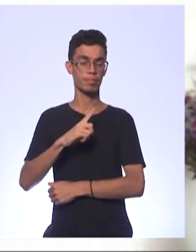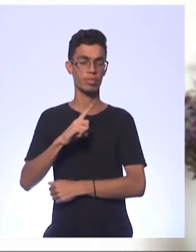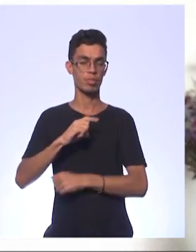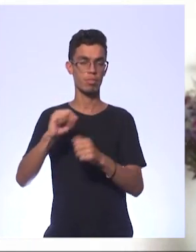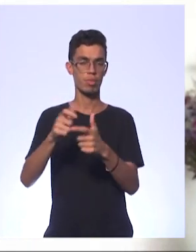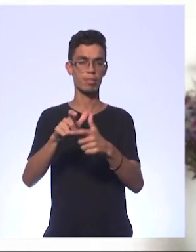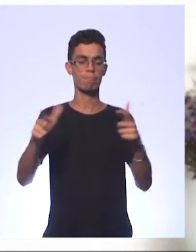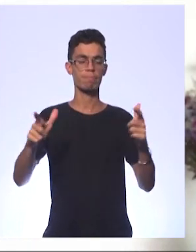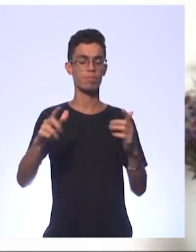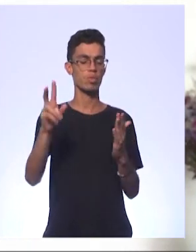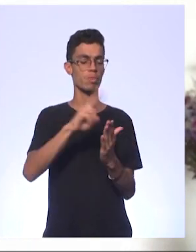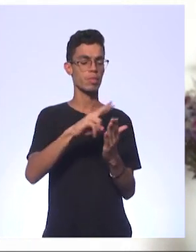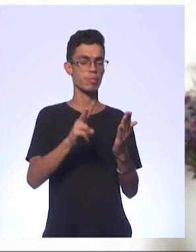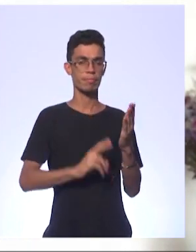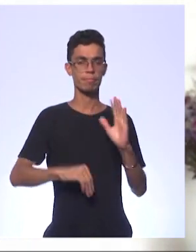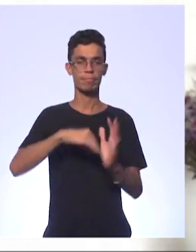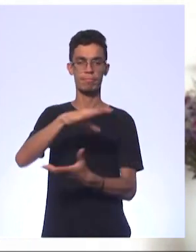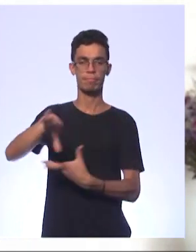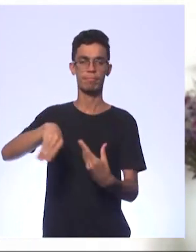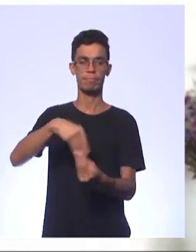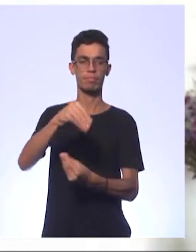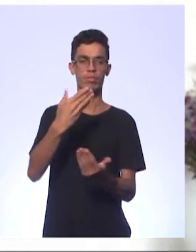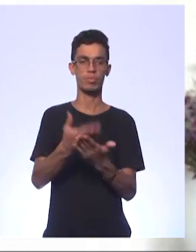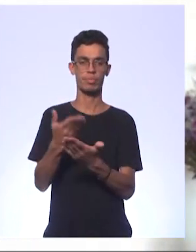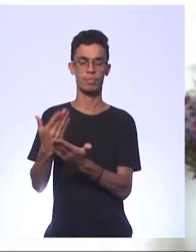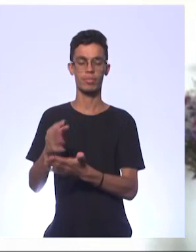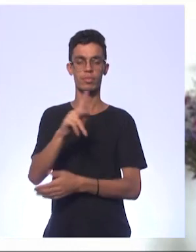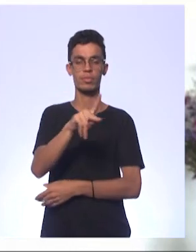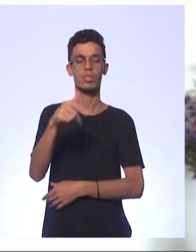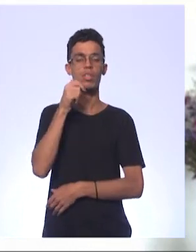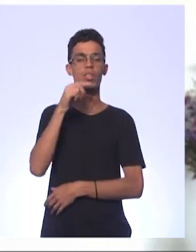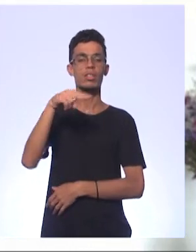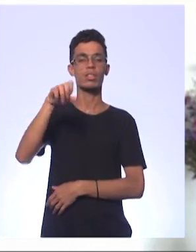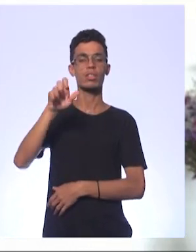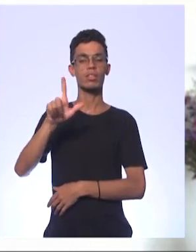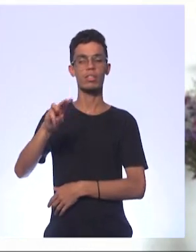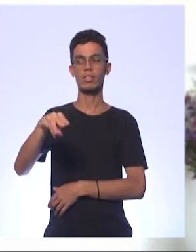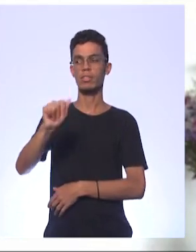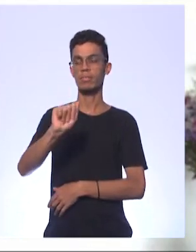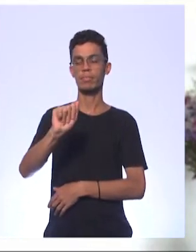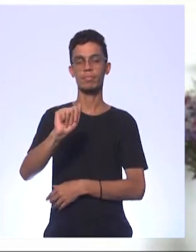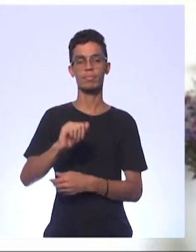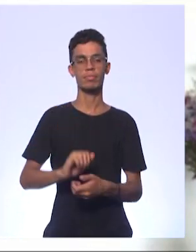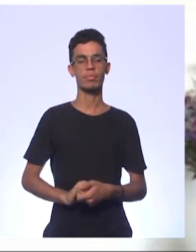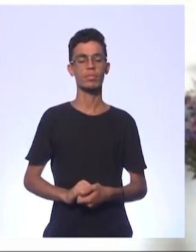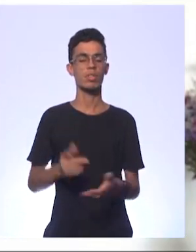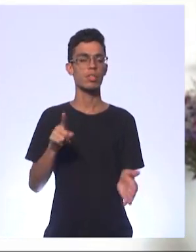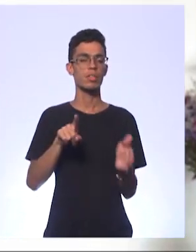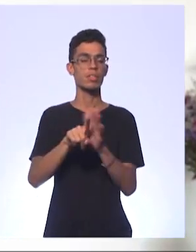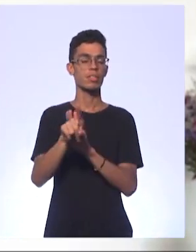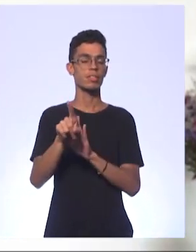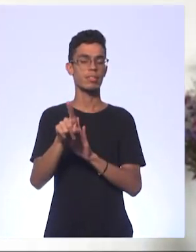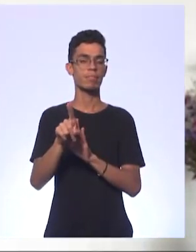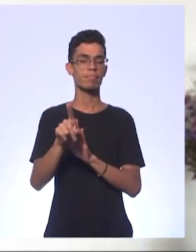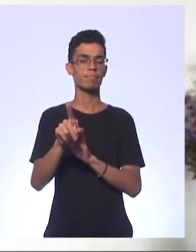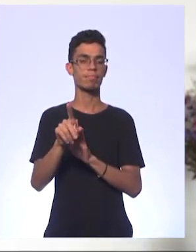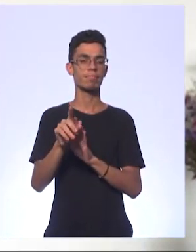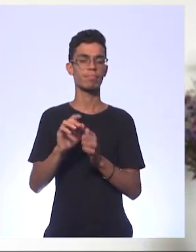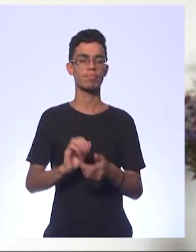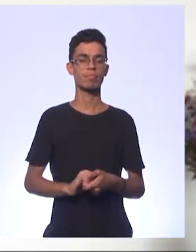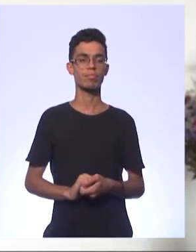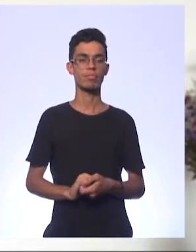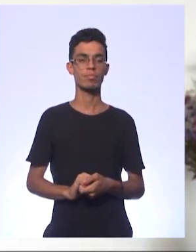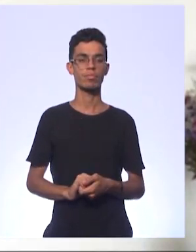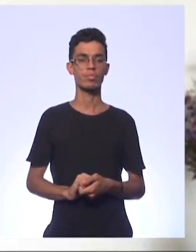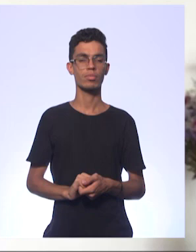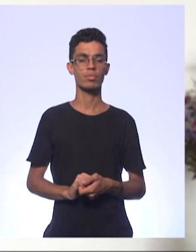vivo nesse estudo híbrido, professora Nelma. Então, e uma pergunta, talvez, pontualmente,